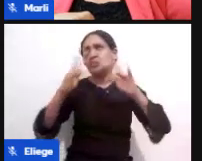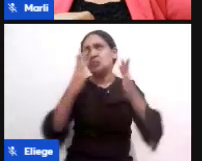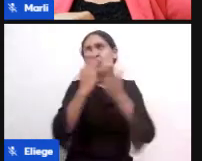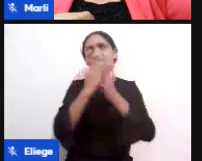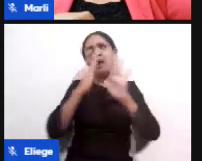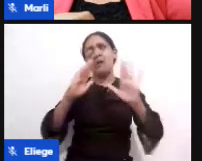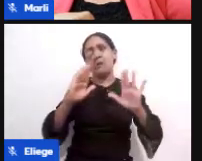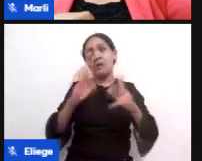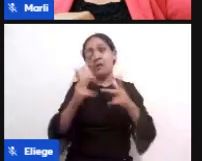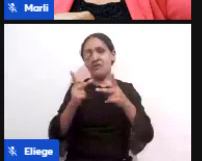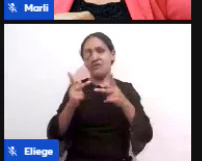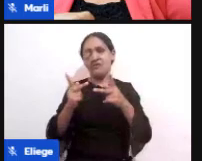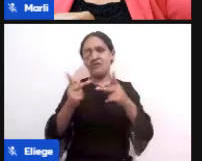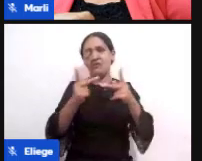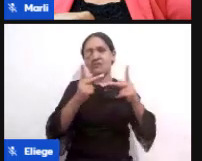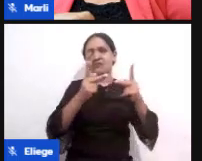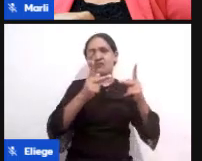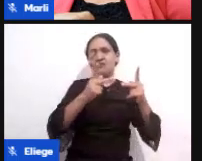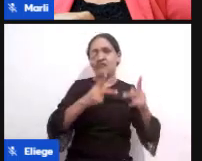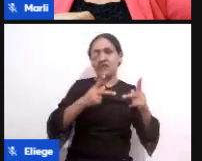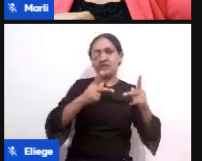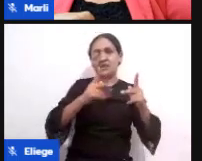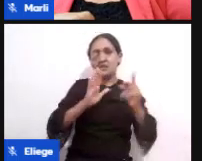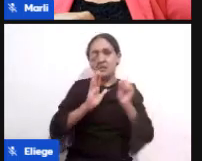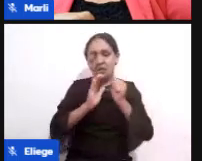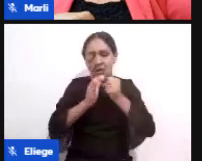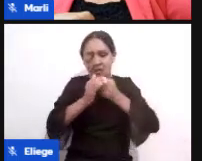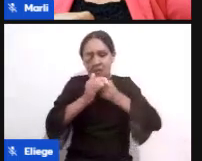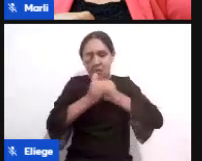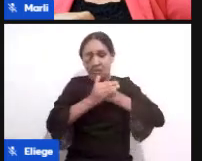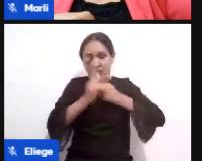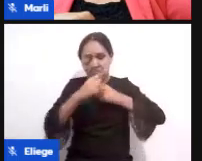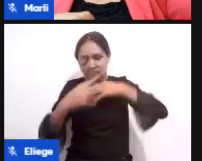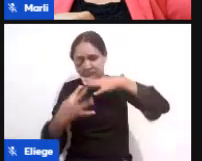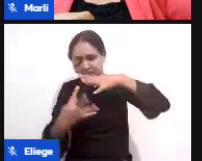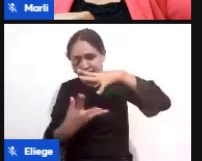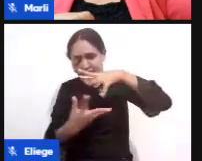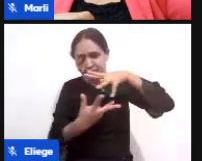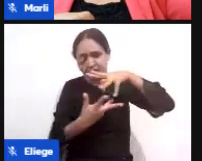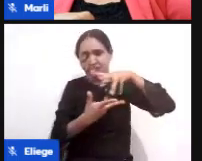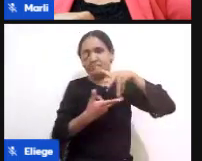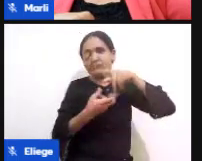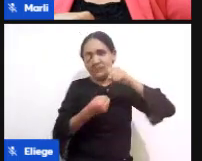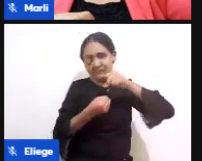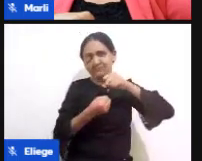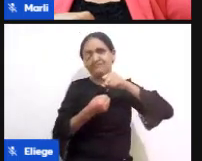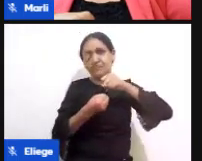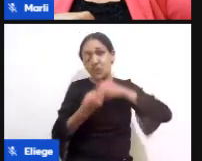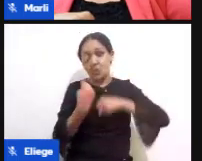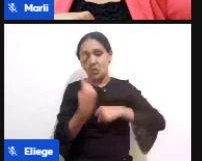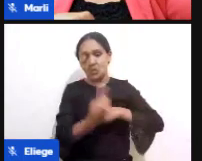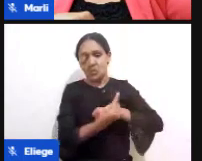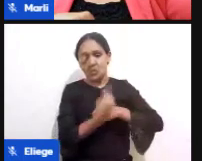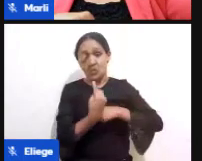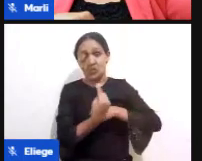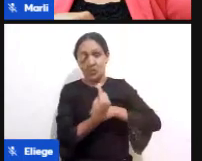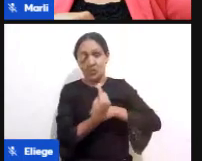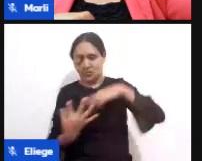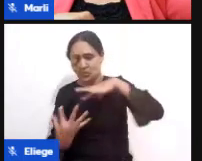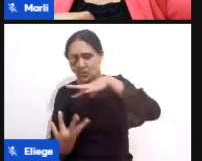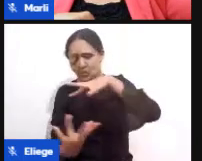te convido a proteger o seu planeta, o meu planeta, o nosso planeta